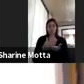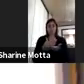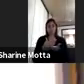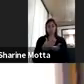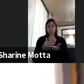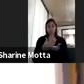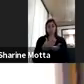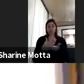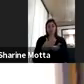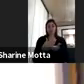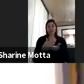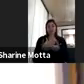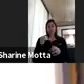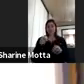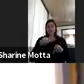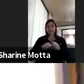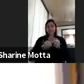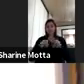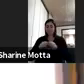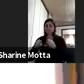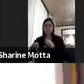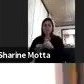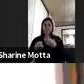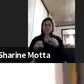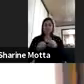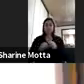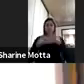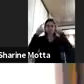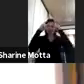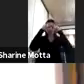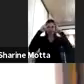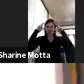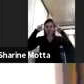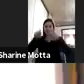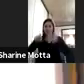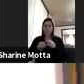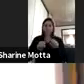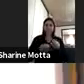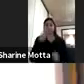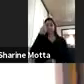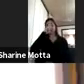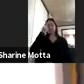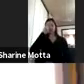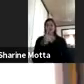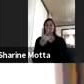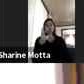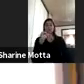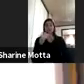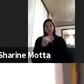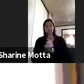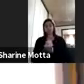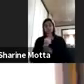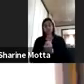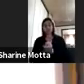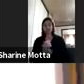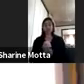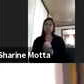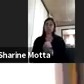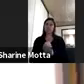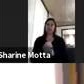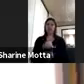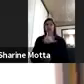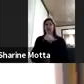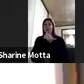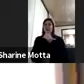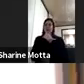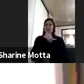ao trabalho escravo. Uma estrutura que funcionou muito bem por quase 20 anos. Muito bem também é triste dizer, porque